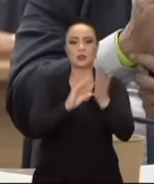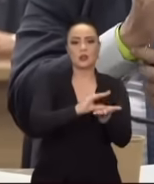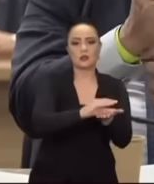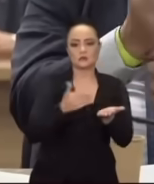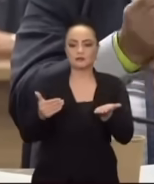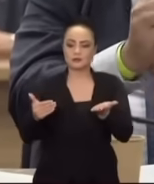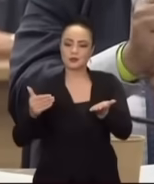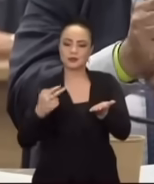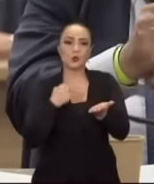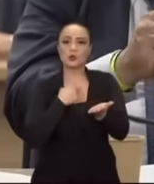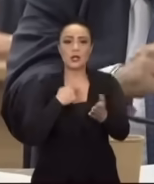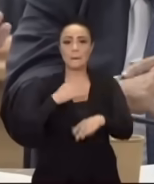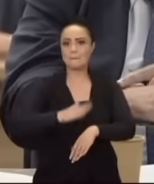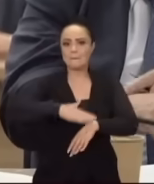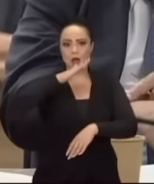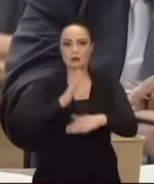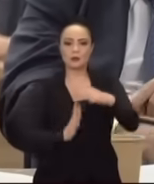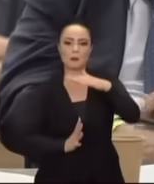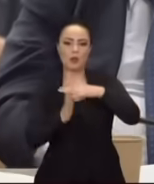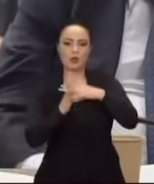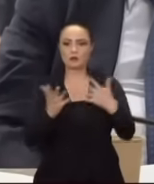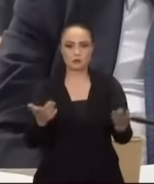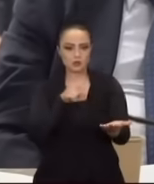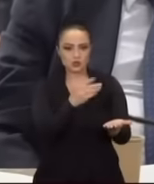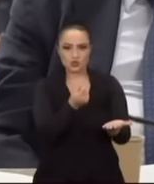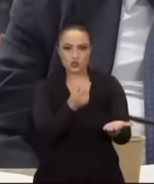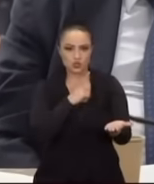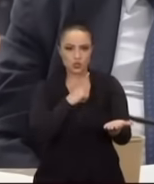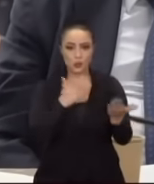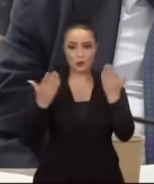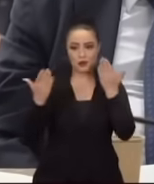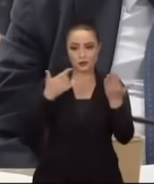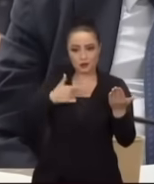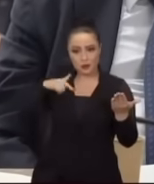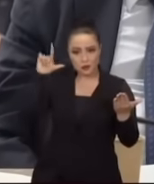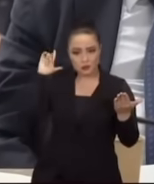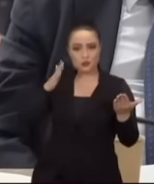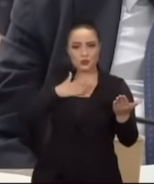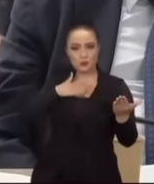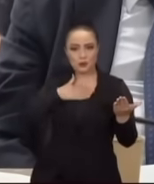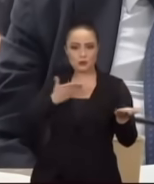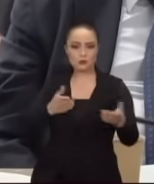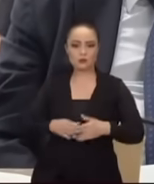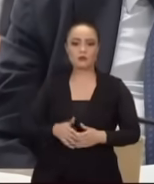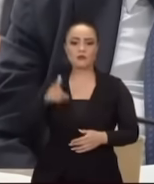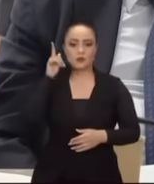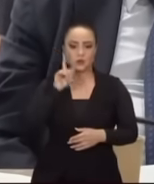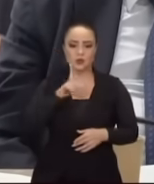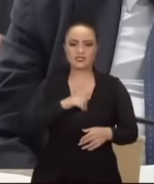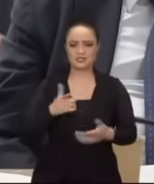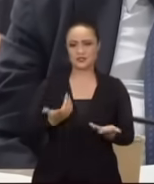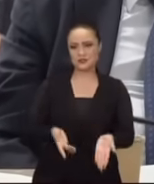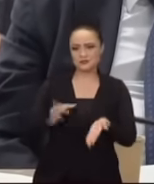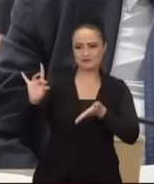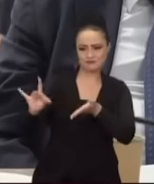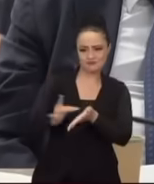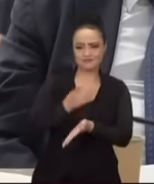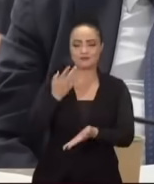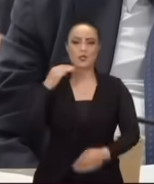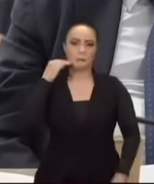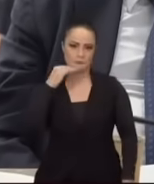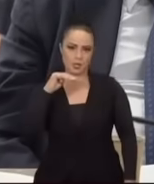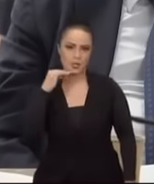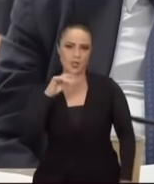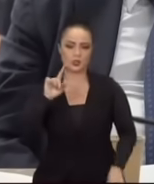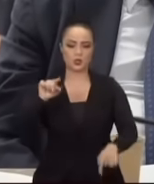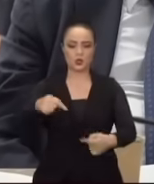não podia gastar mais do que aquilo, diferentemente do que acontece agora, do que acontecia antes de mim. Ganhei também, então, uma antipatia enorme da imprensa